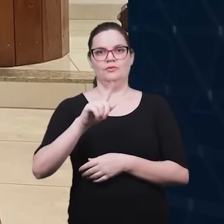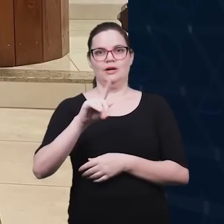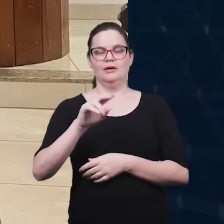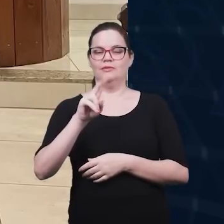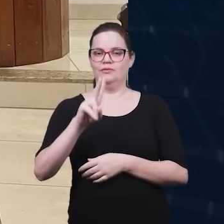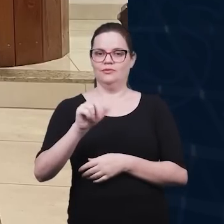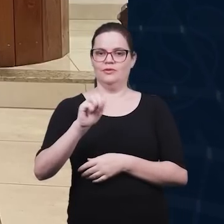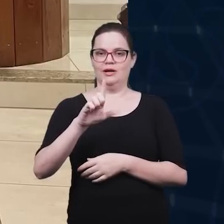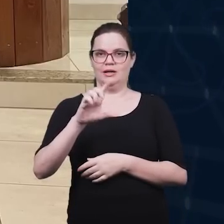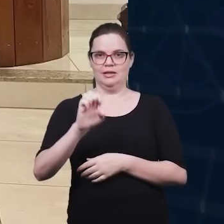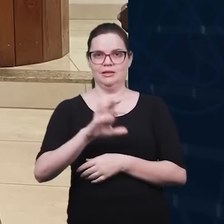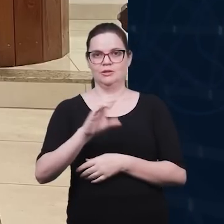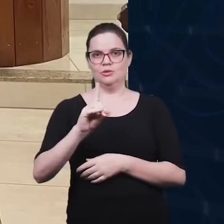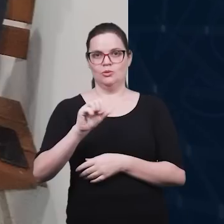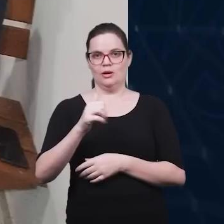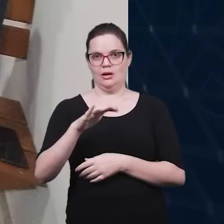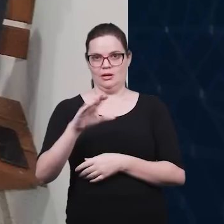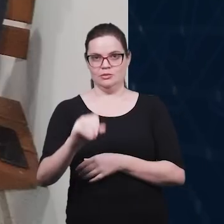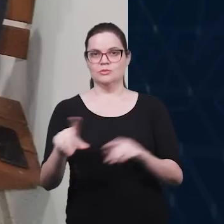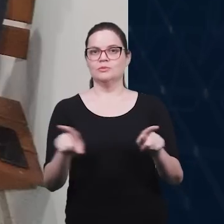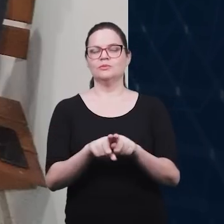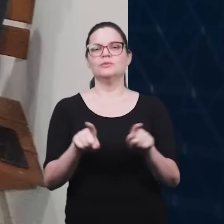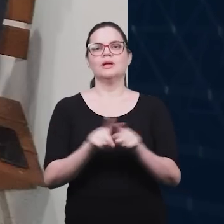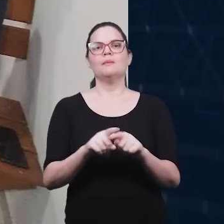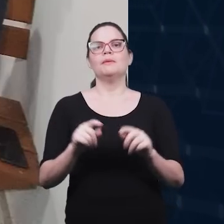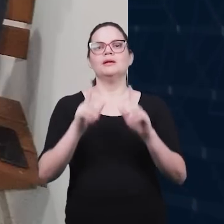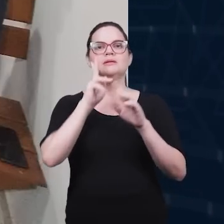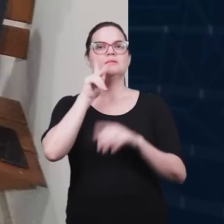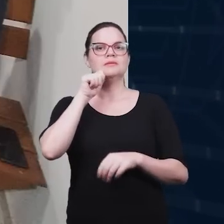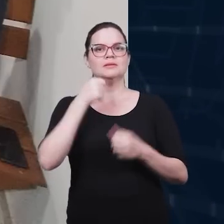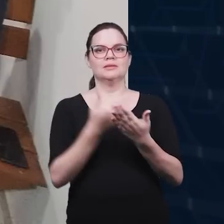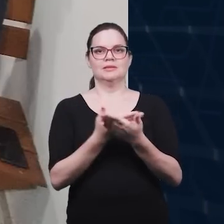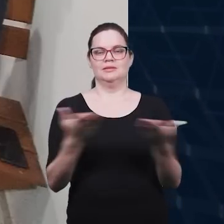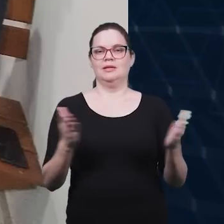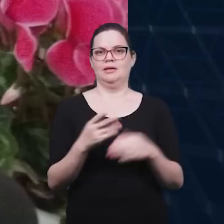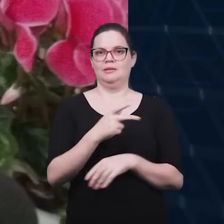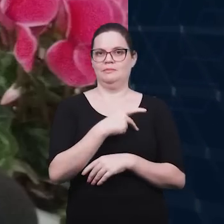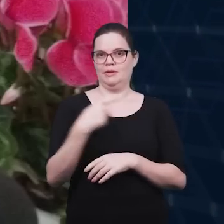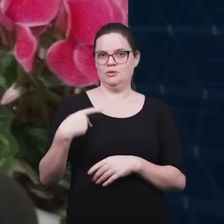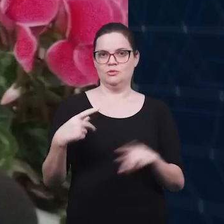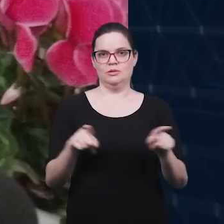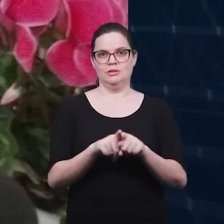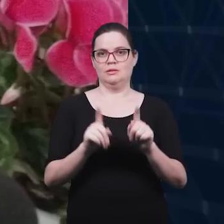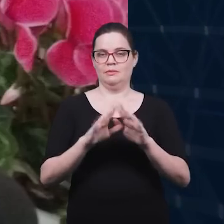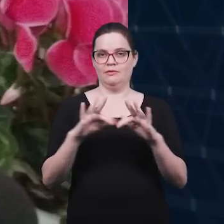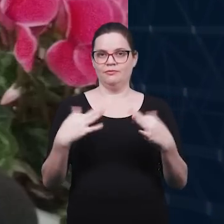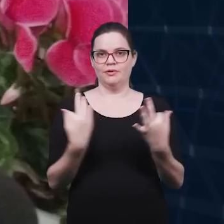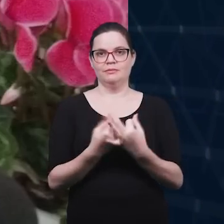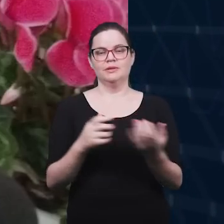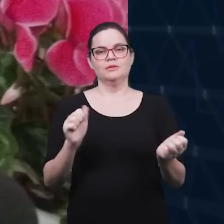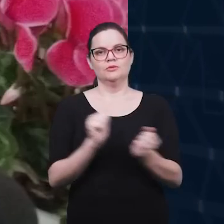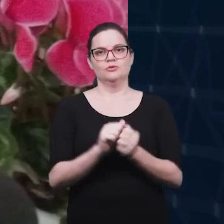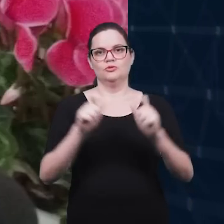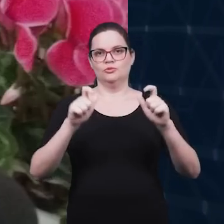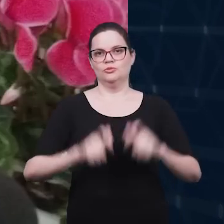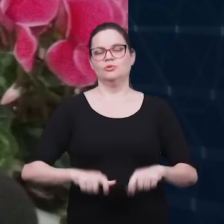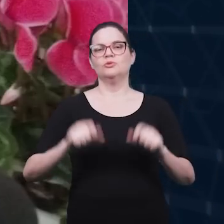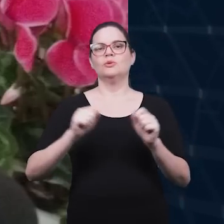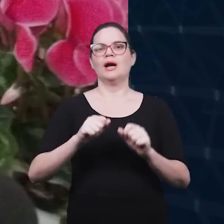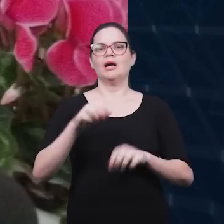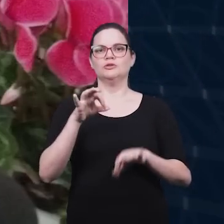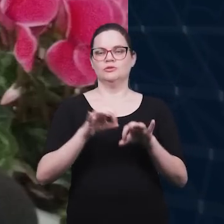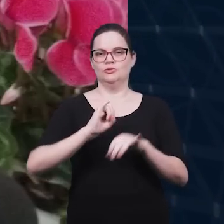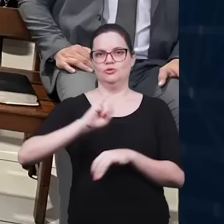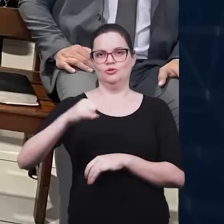com os pastores ungidos e familiares, agora da ICM de Borboleta, na região Cascatinha de Juiz de Fora,